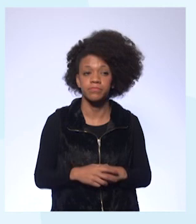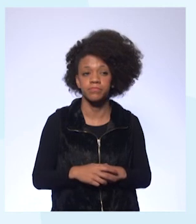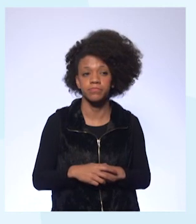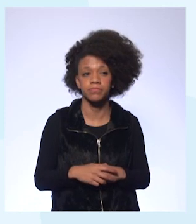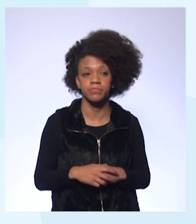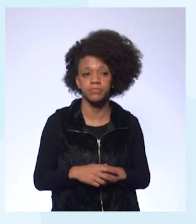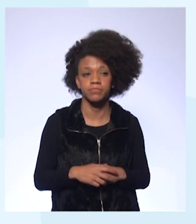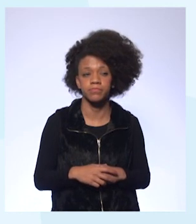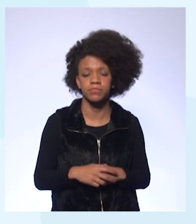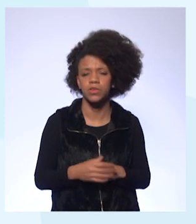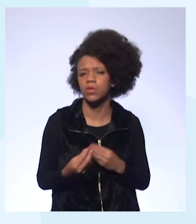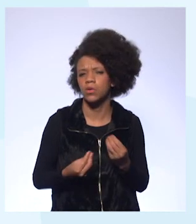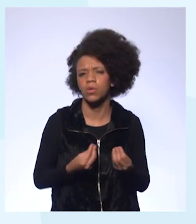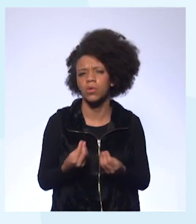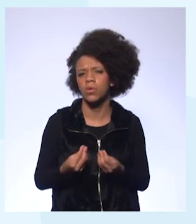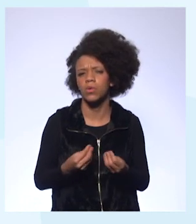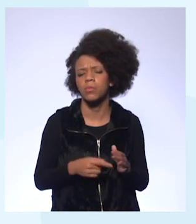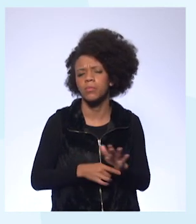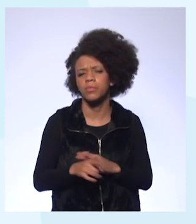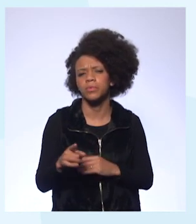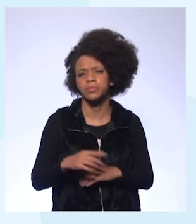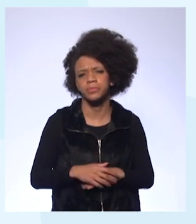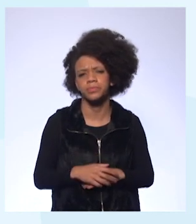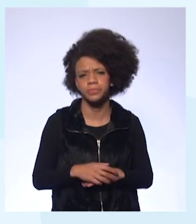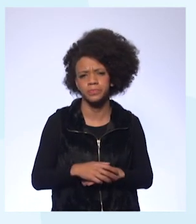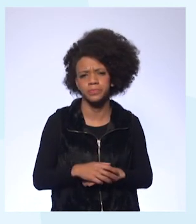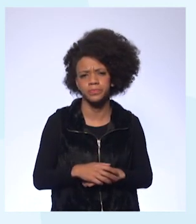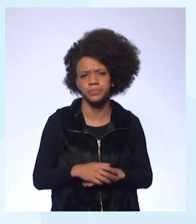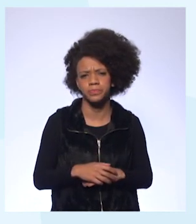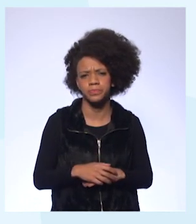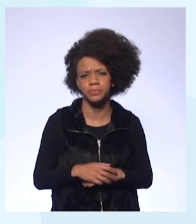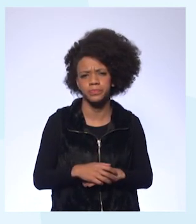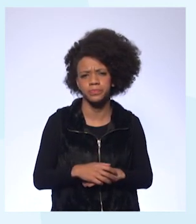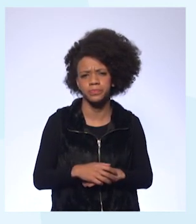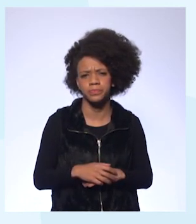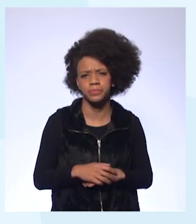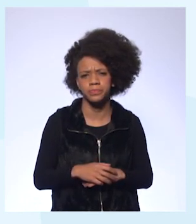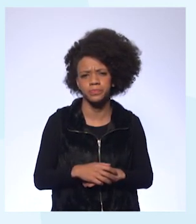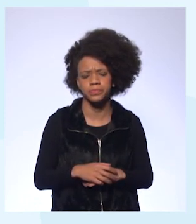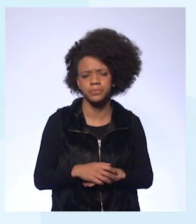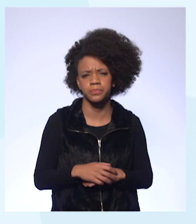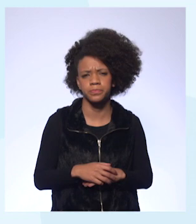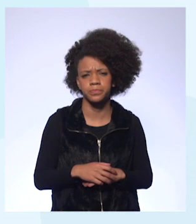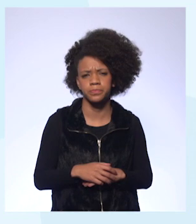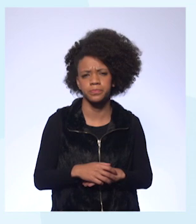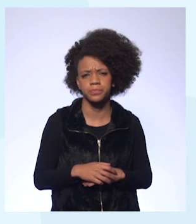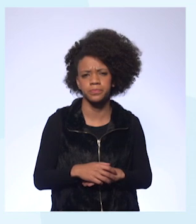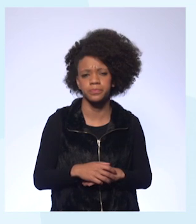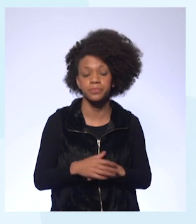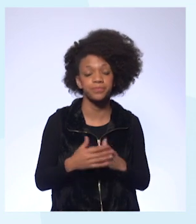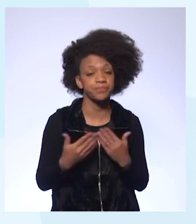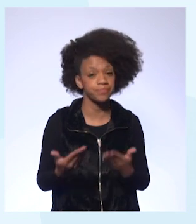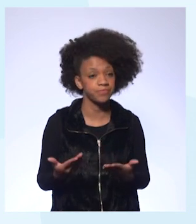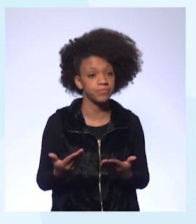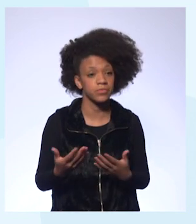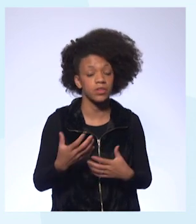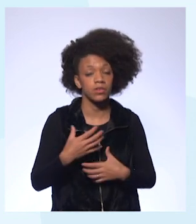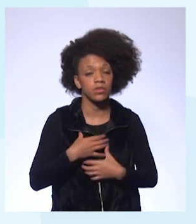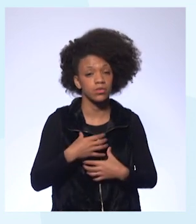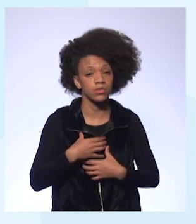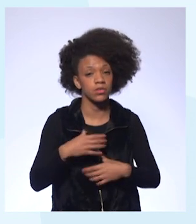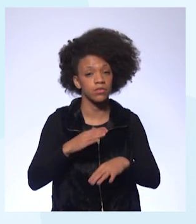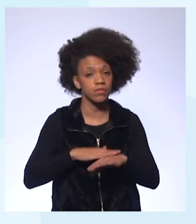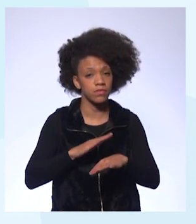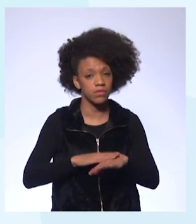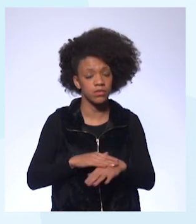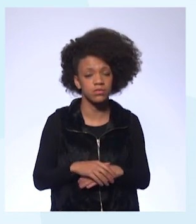Will Discover New planets como é que fica entrando e pergunta Antônio Will scientists Discover New players também é isso ai então essa é a maneira que a